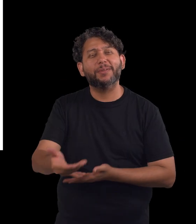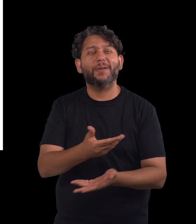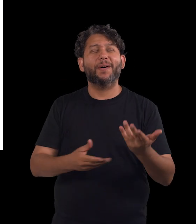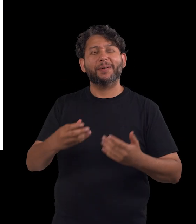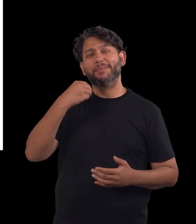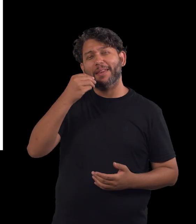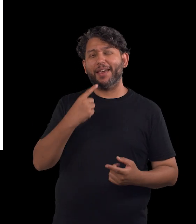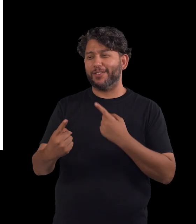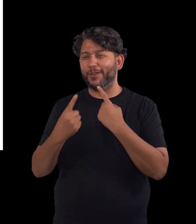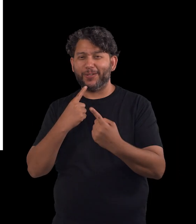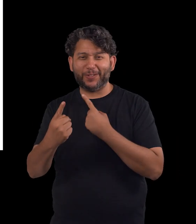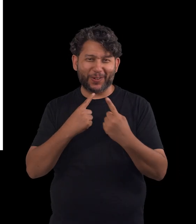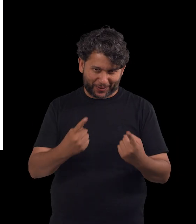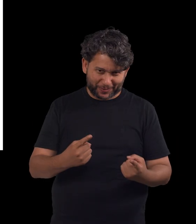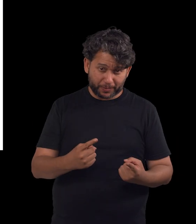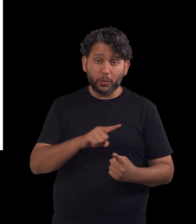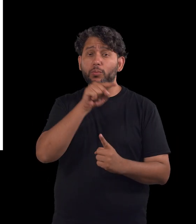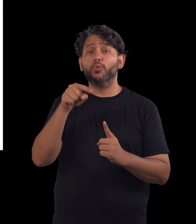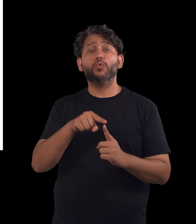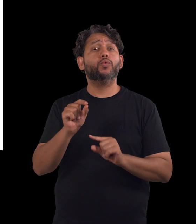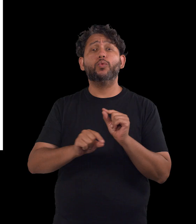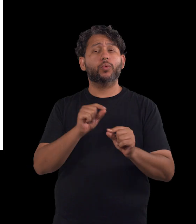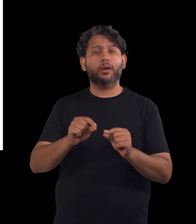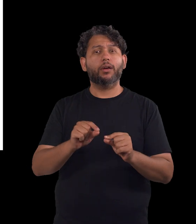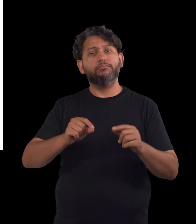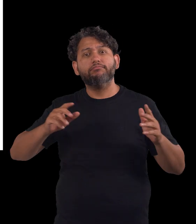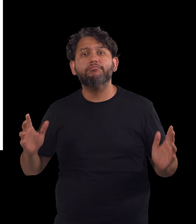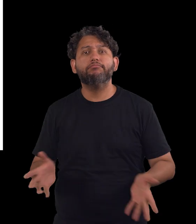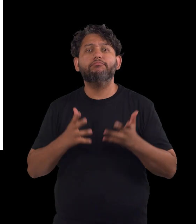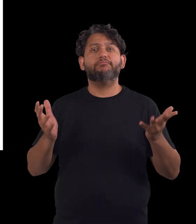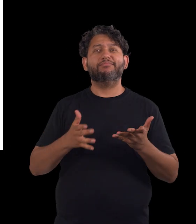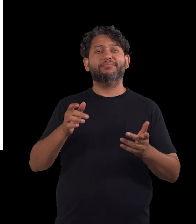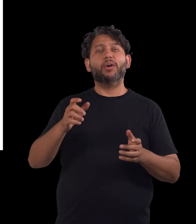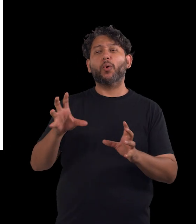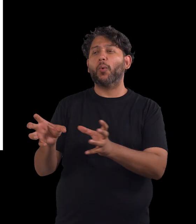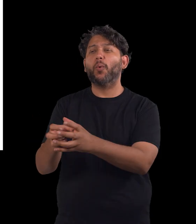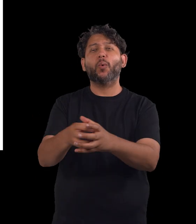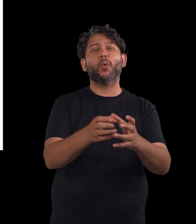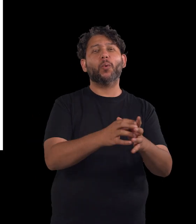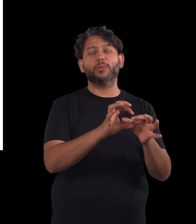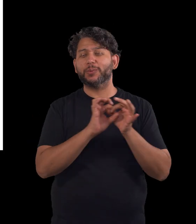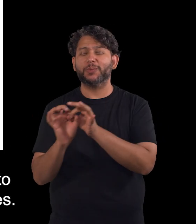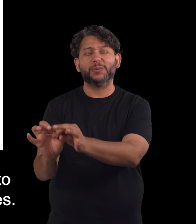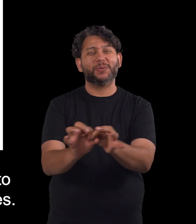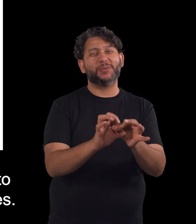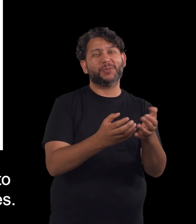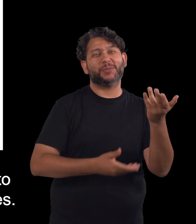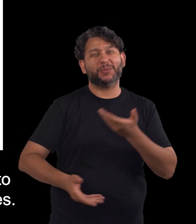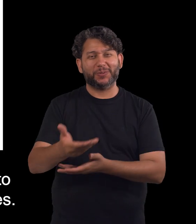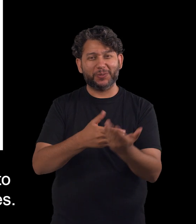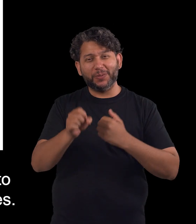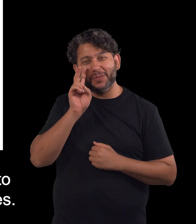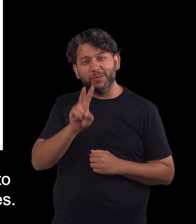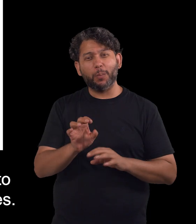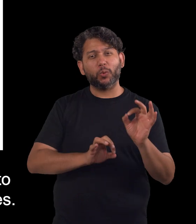experiências, vivências e diálogos, com o objetivo de mobilizar e envolver diferentes grupos, além de